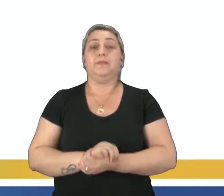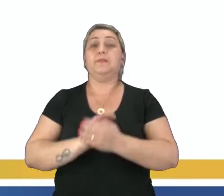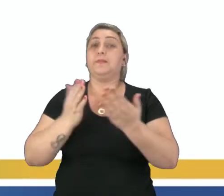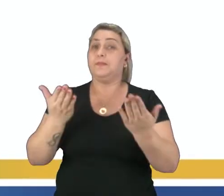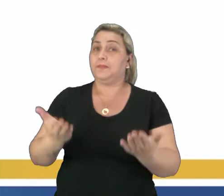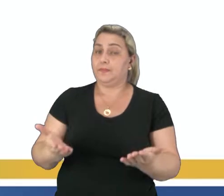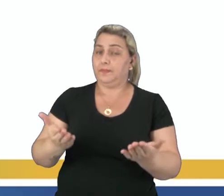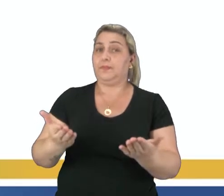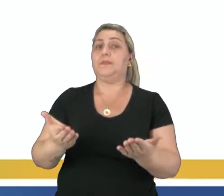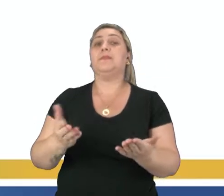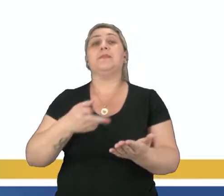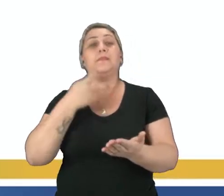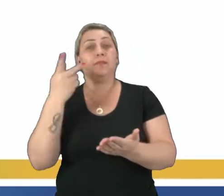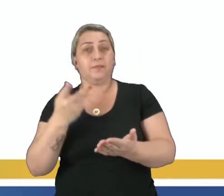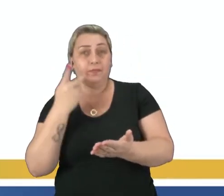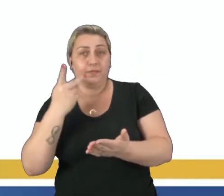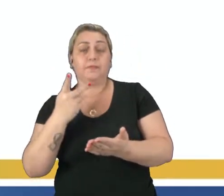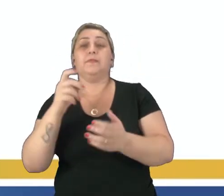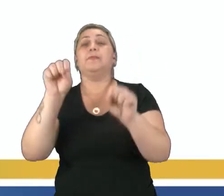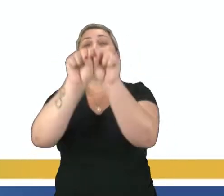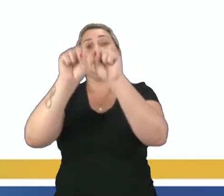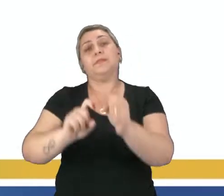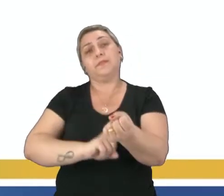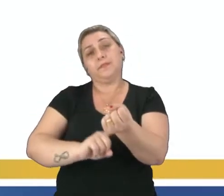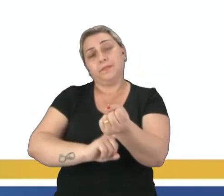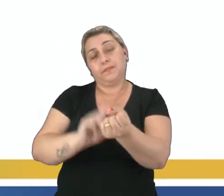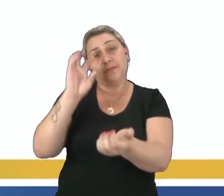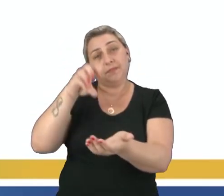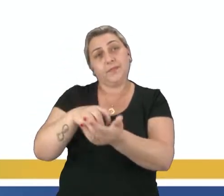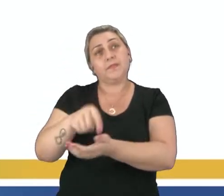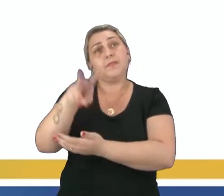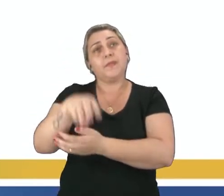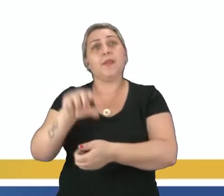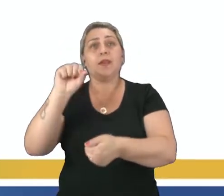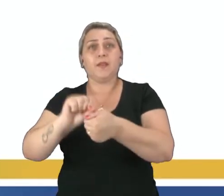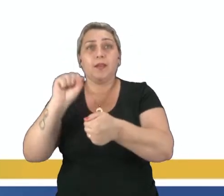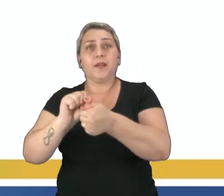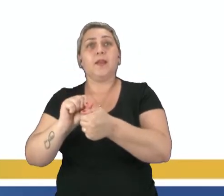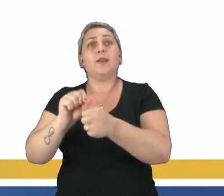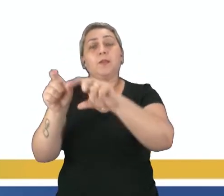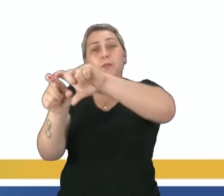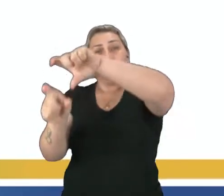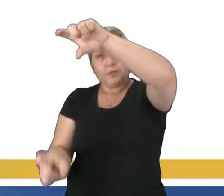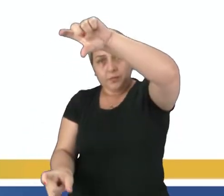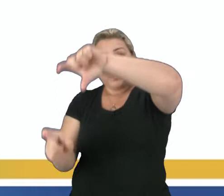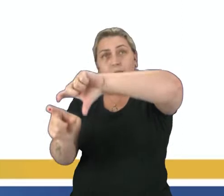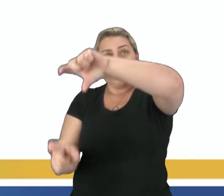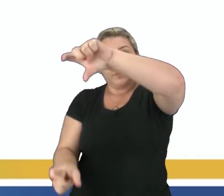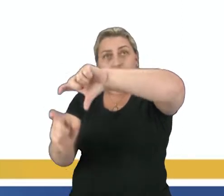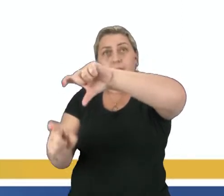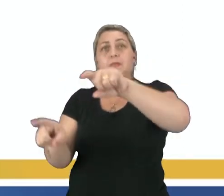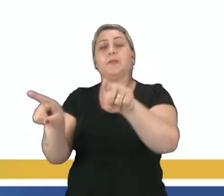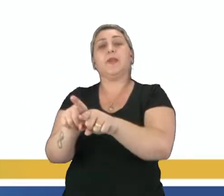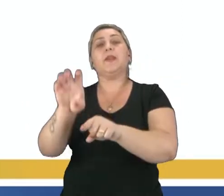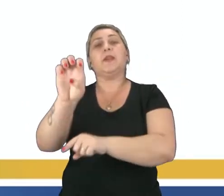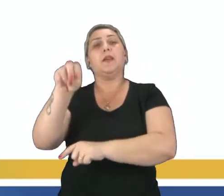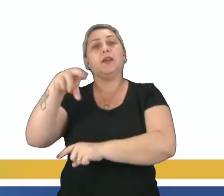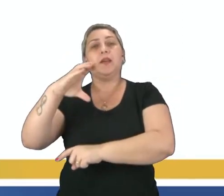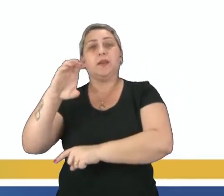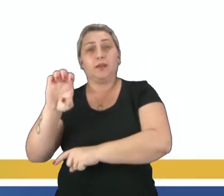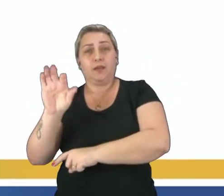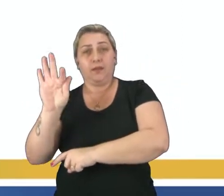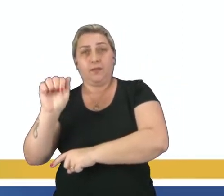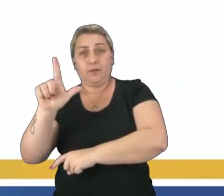Nesse caso, quando a gente fala do sistema nervoso central, quem faz a sua composição vai ser a medula espinhal e o